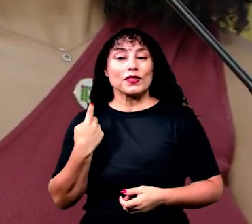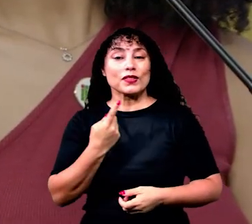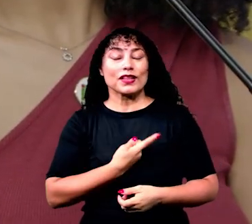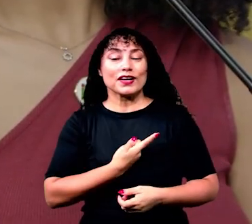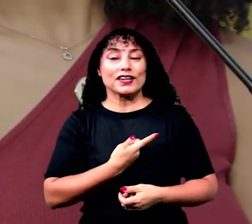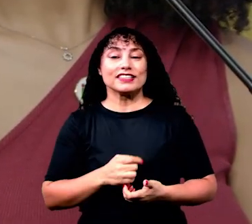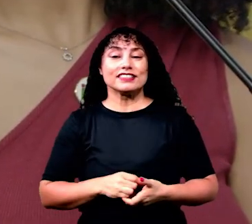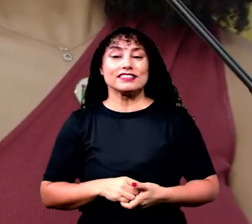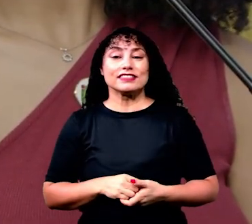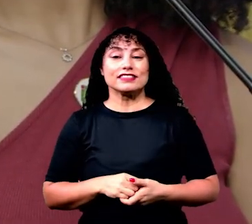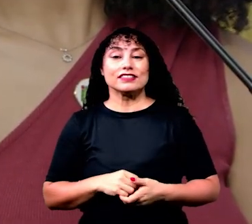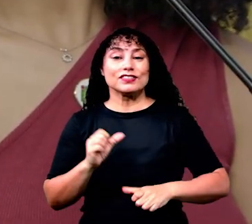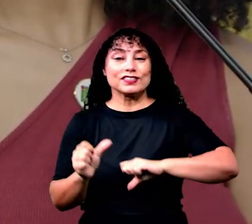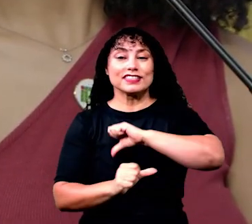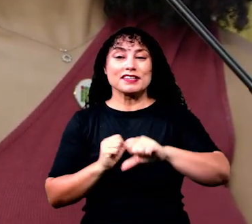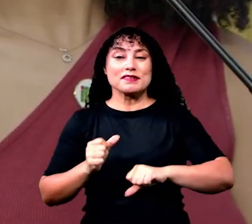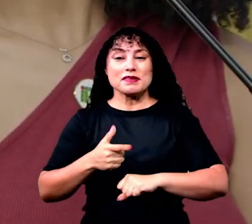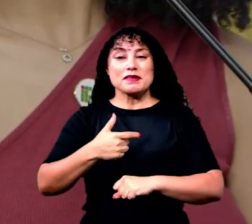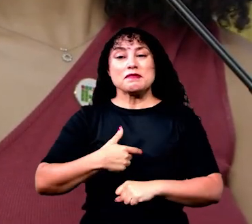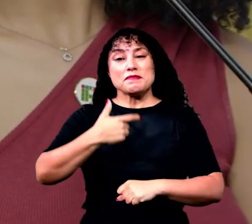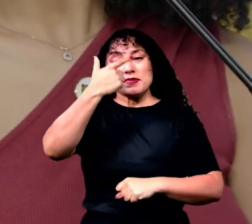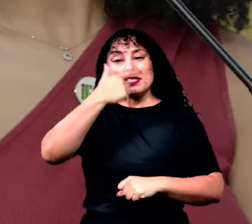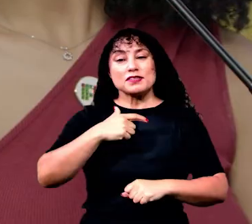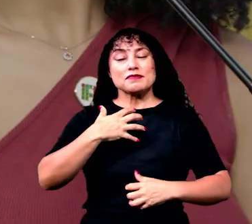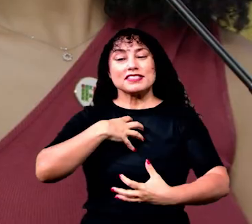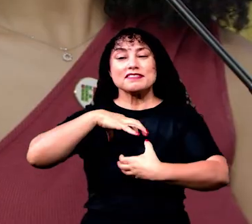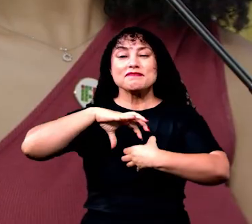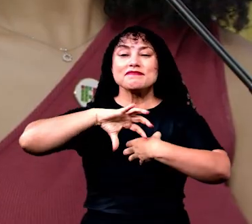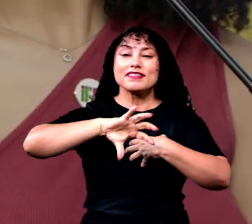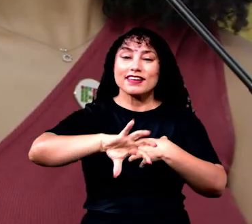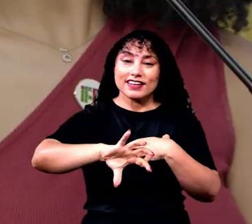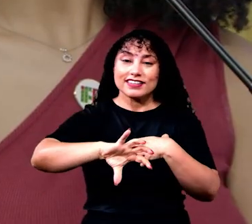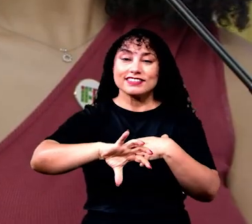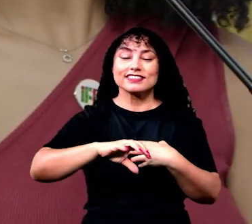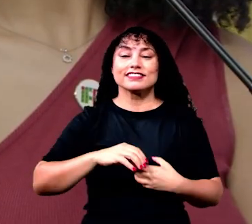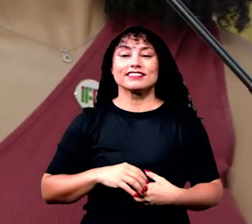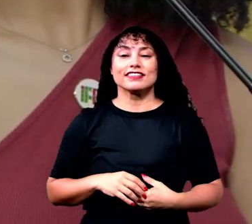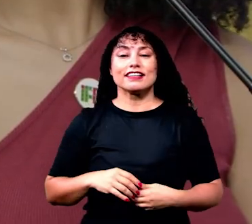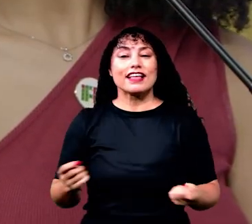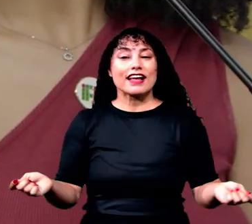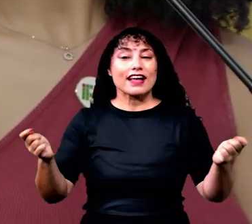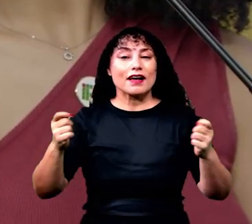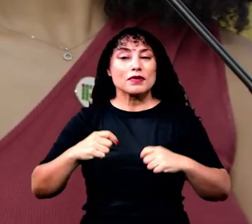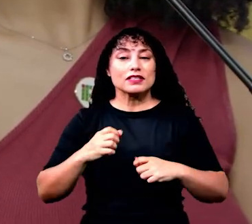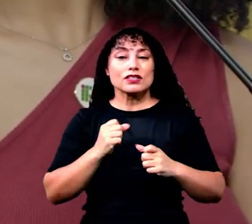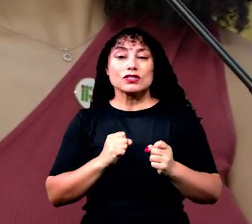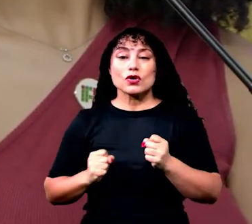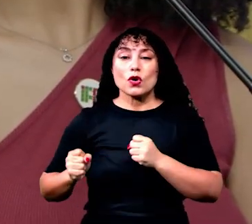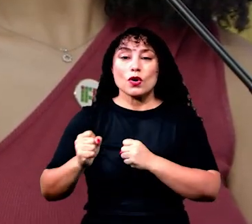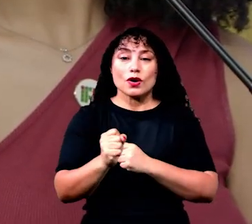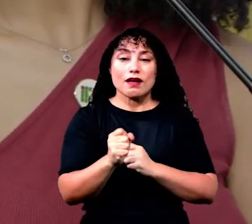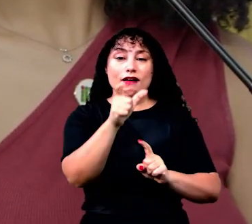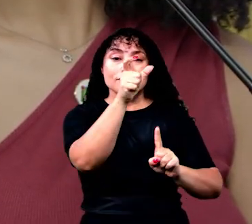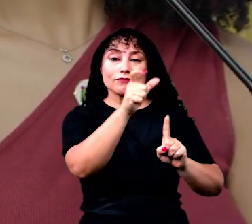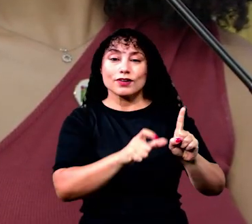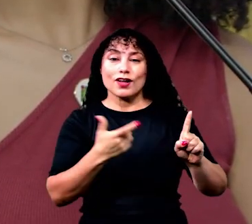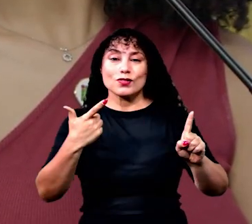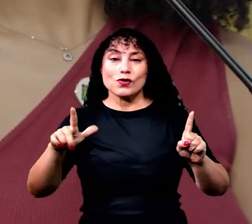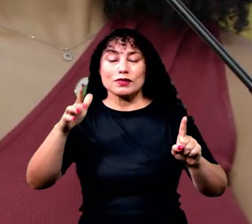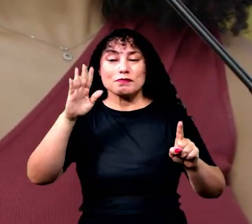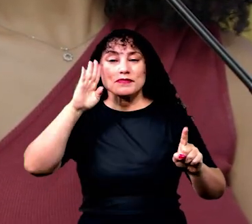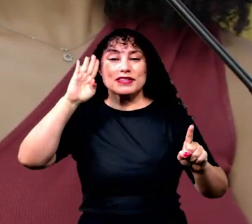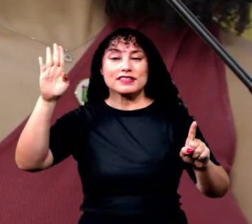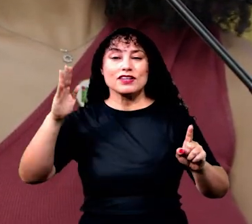também para nos tornarmos pessoas mais empáticas, ter essa capacidade de se colocar no lugar do